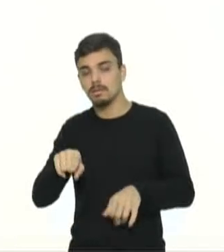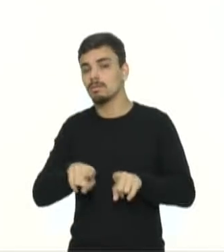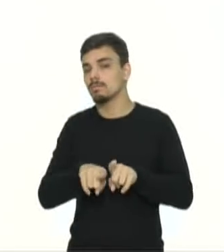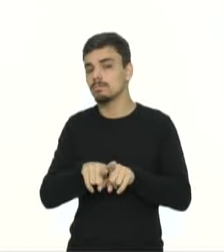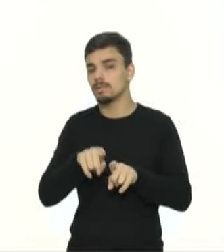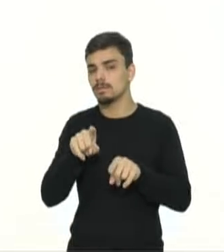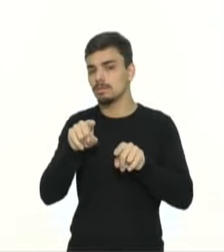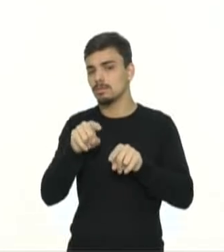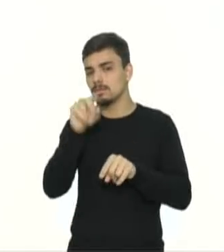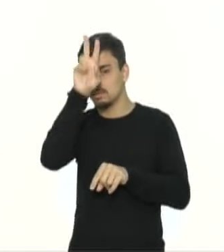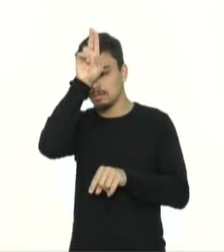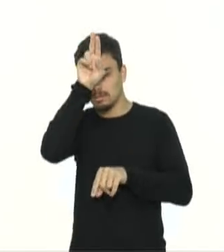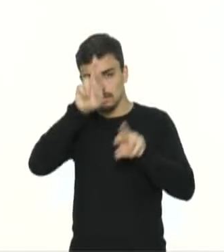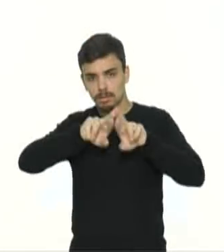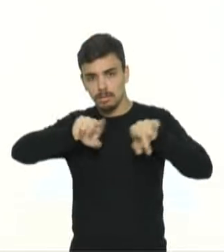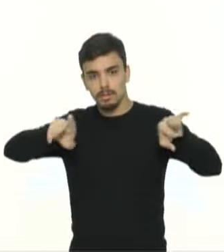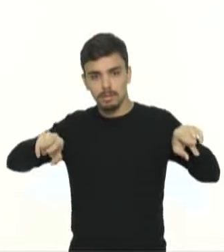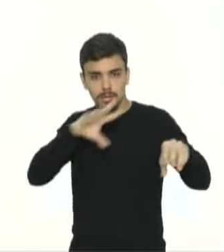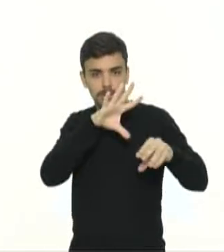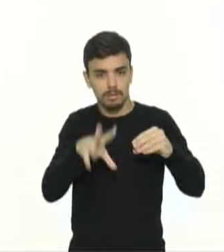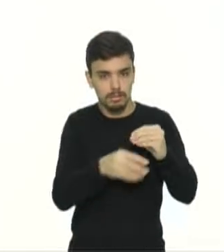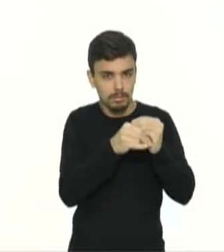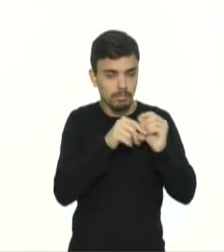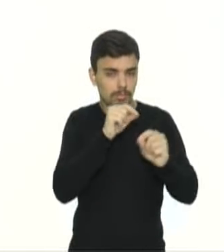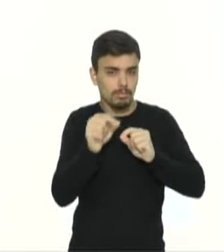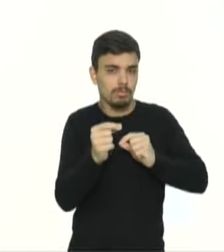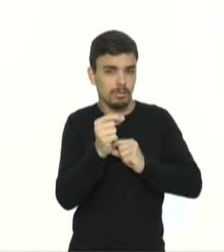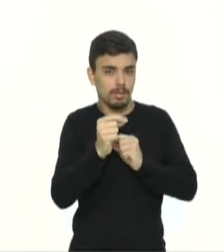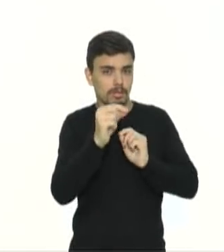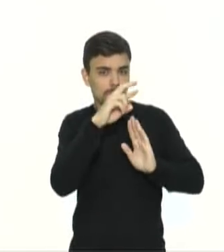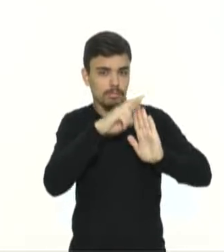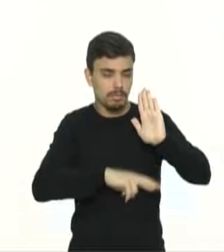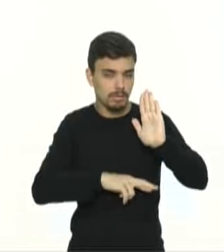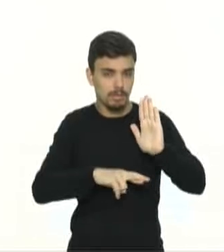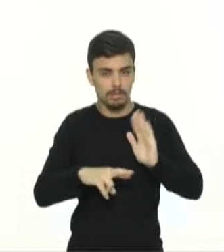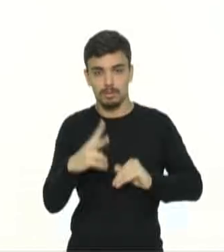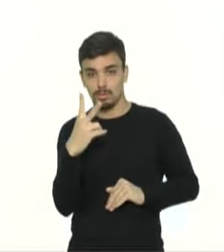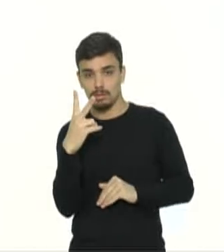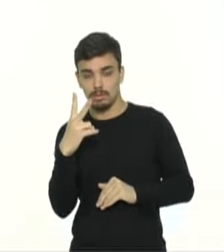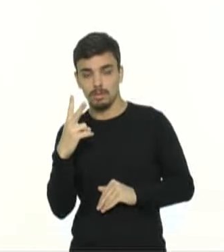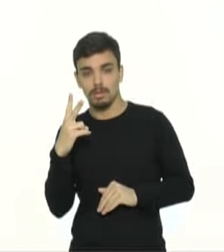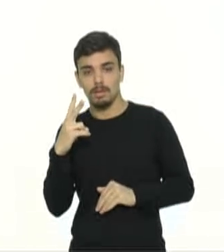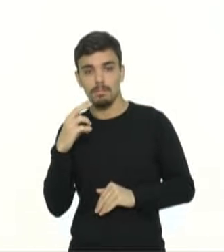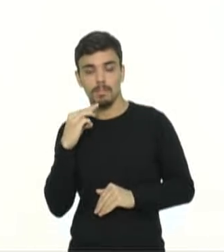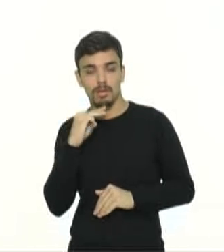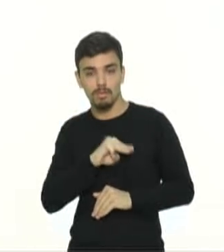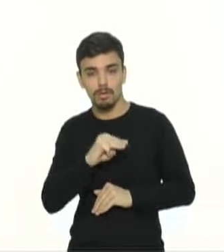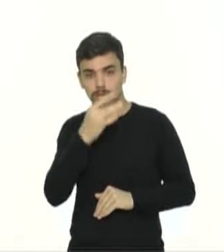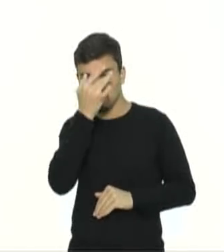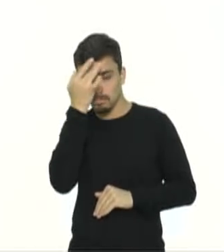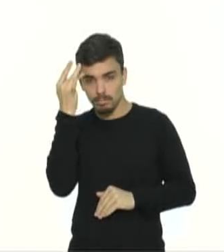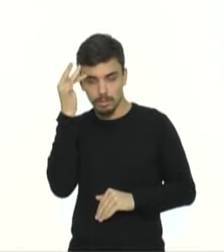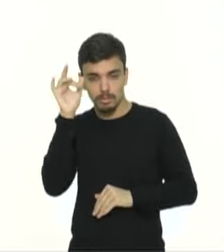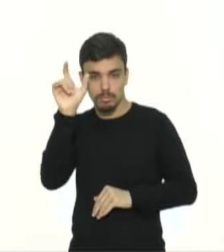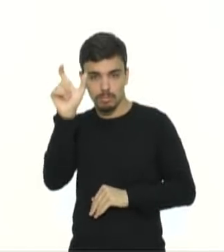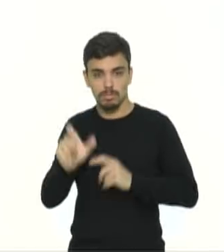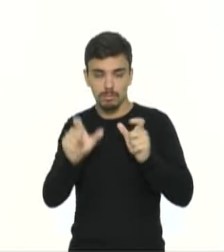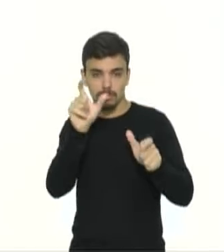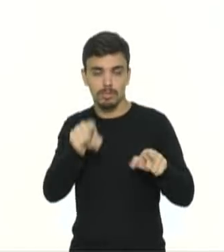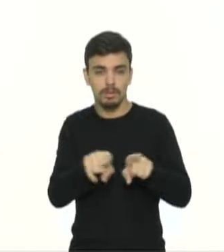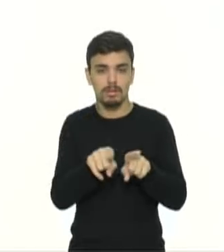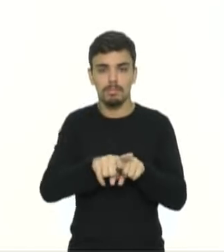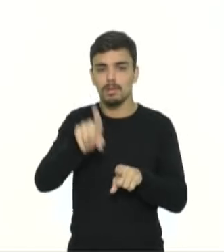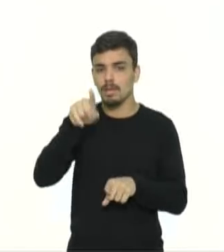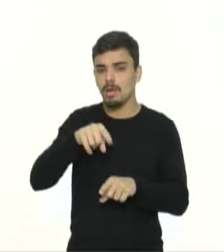complementam o cardápio de aproximadamente 2 bilhões de pessoas e têm sido parte da dieta humana desde